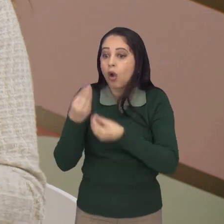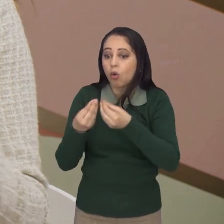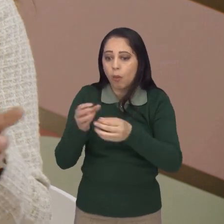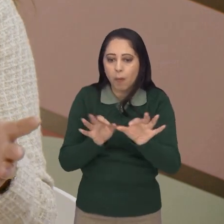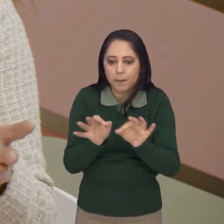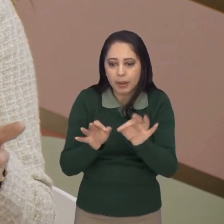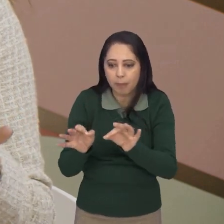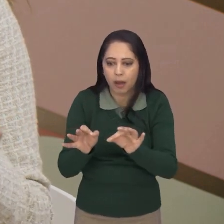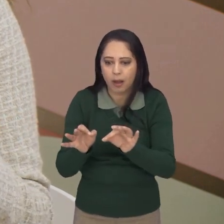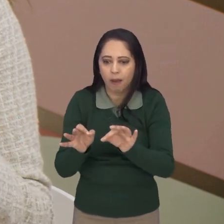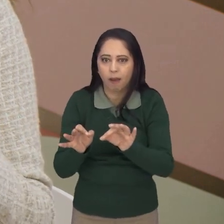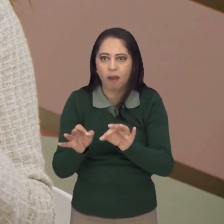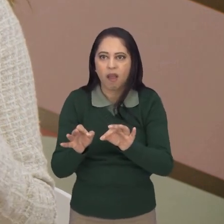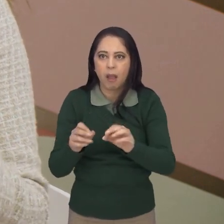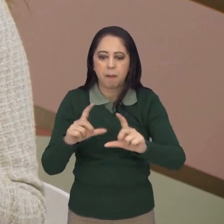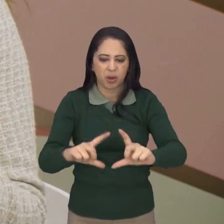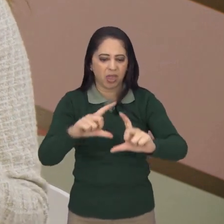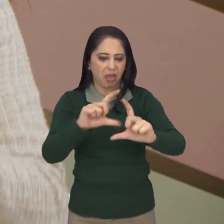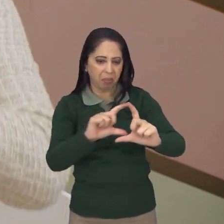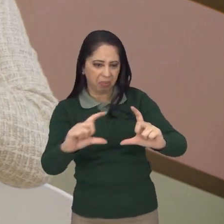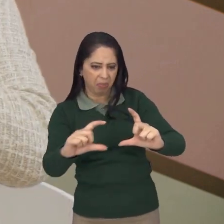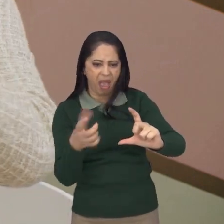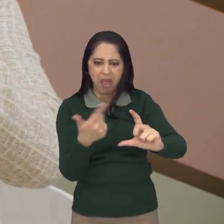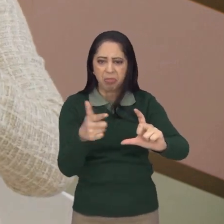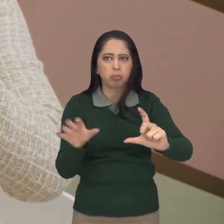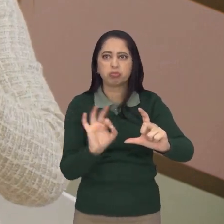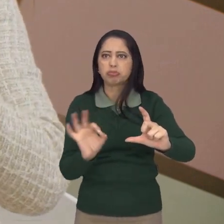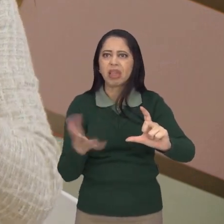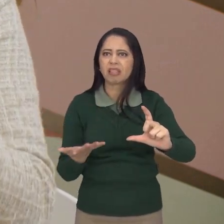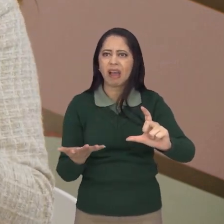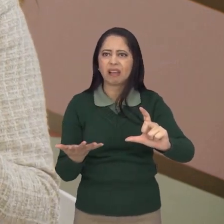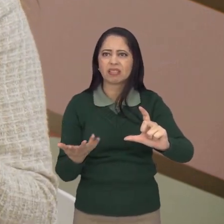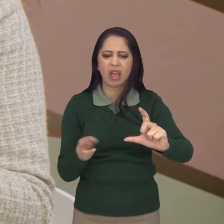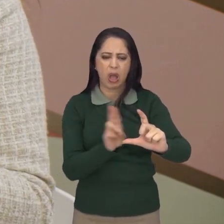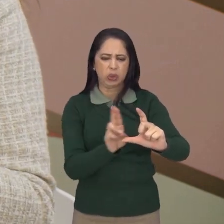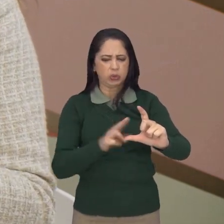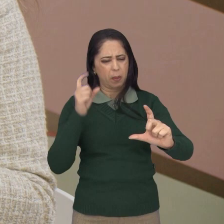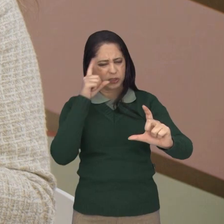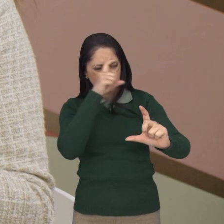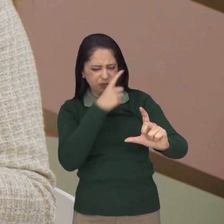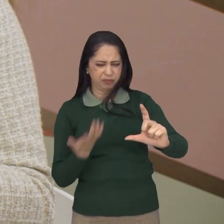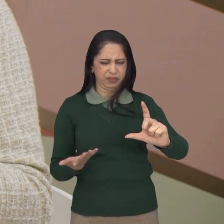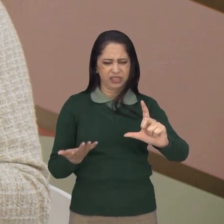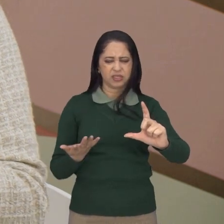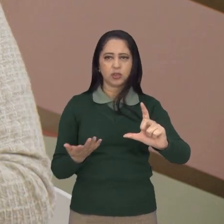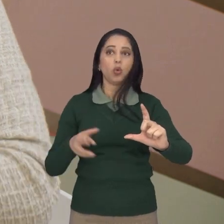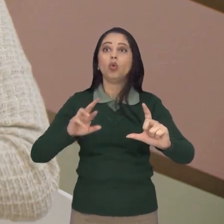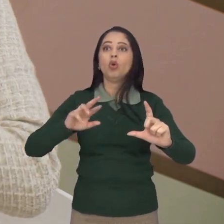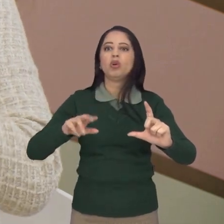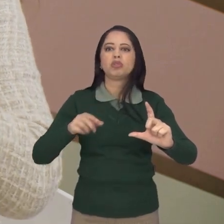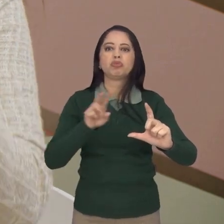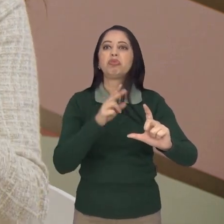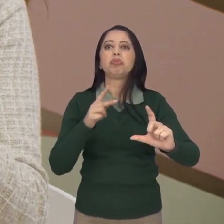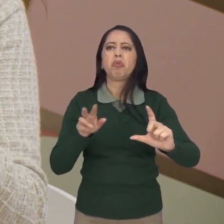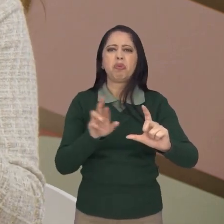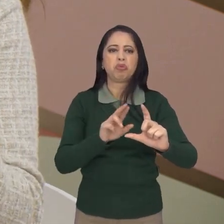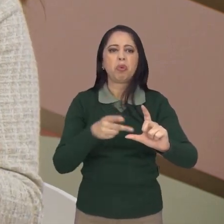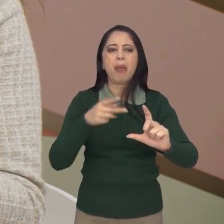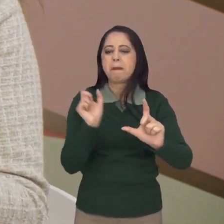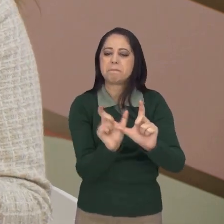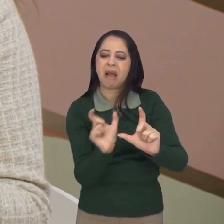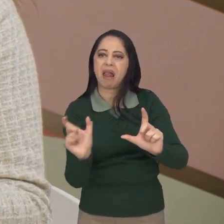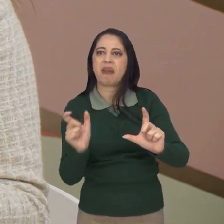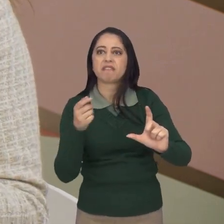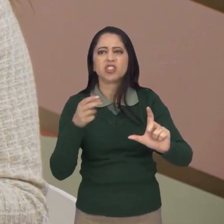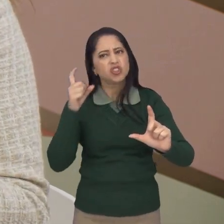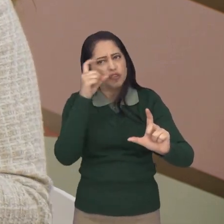se não estava nada escrito. Então, assim, eu tinha dúvida. Ou vinha com uns nomes muito diferentes. Então, não vinha com o nome leite, não vinha com o nome trigo, vinham